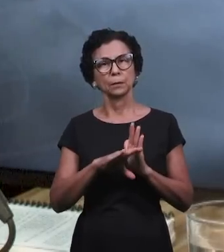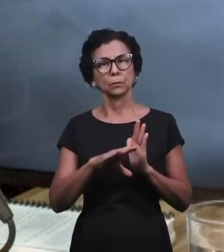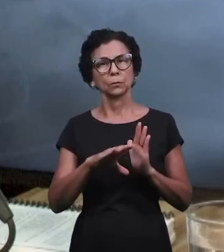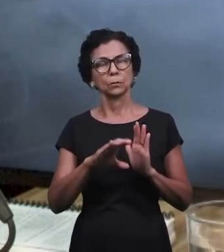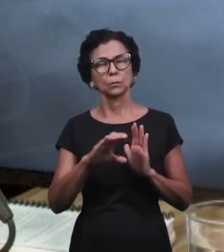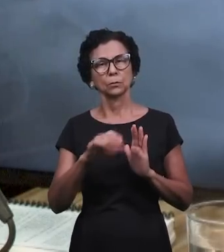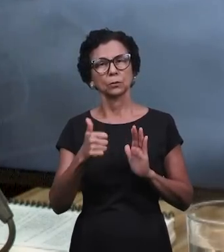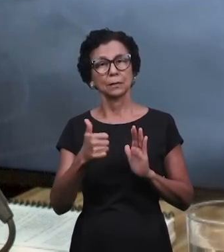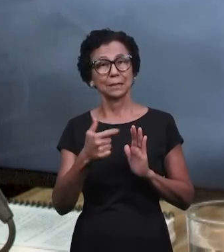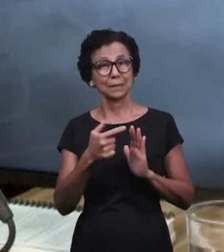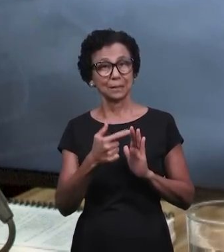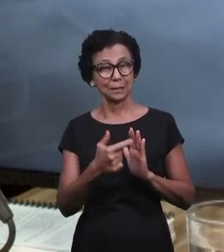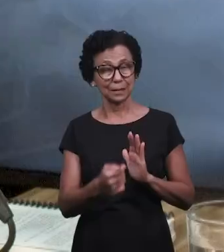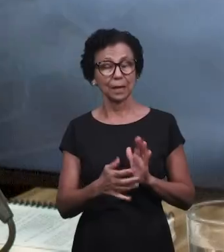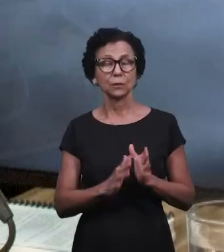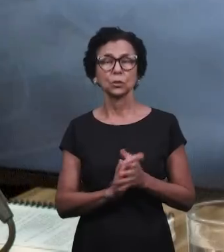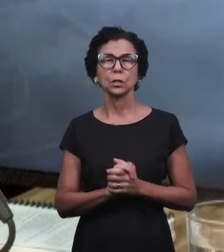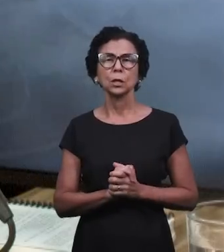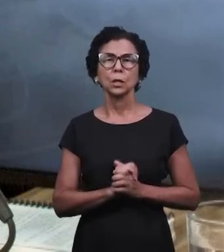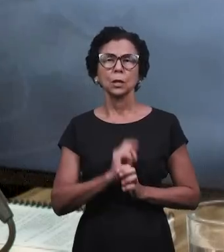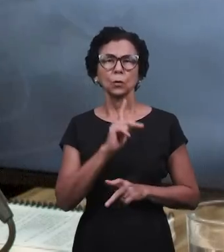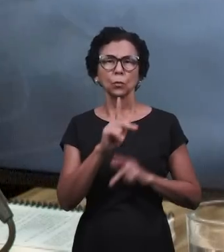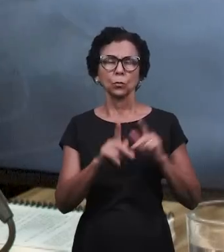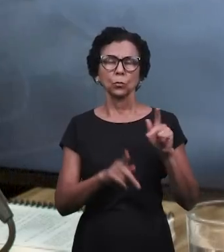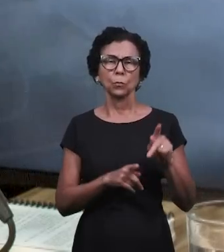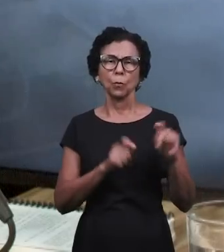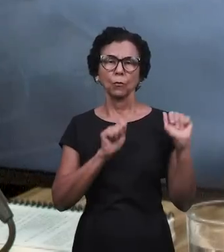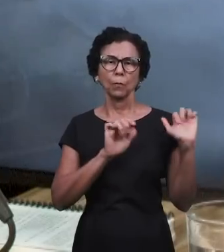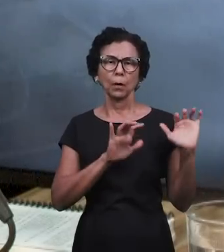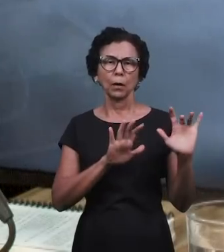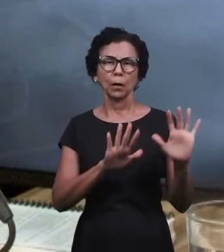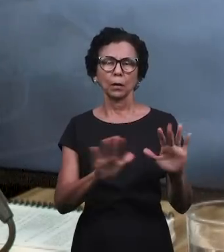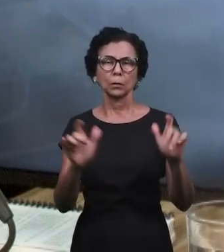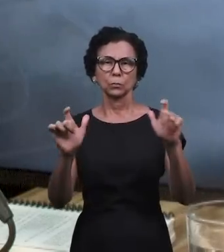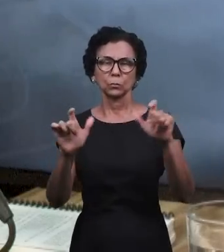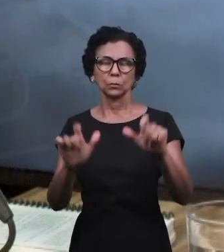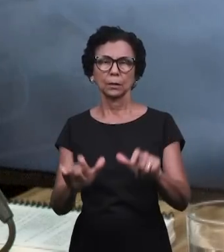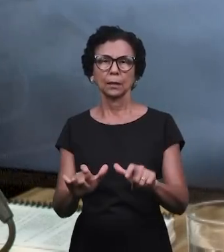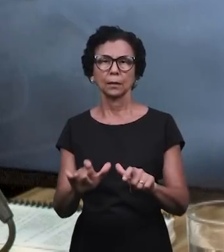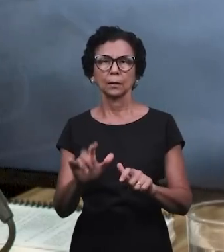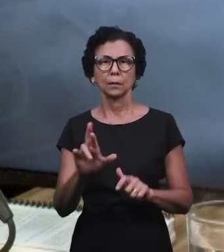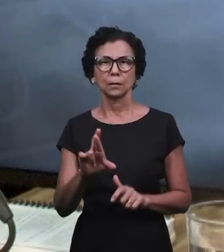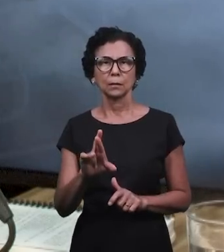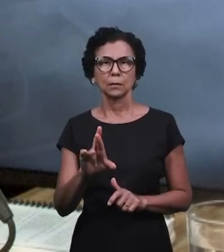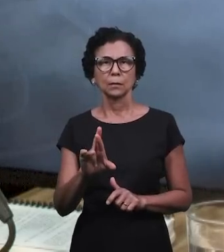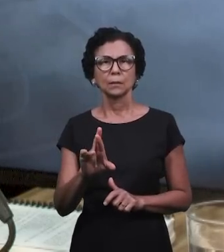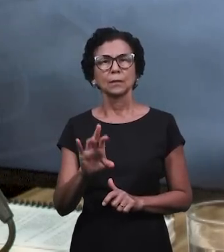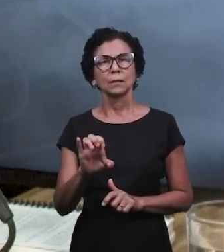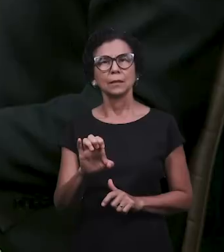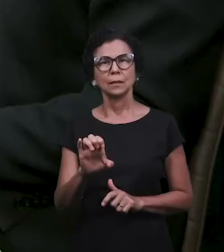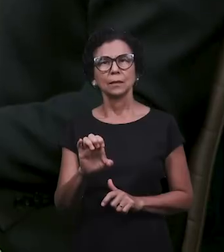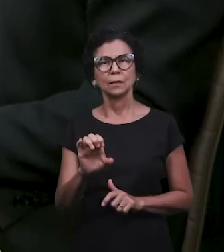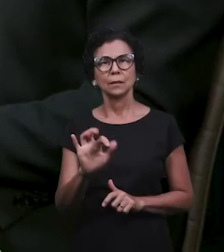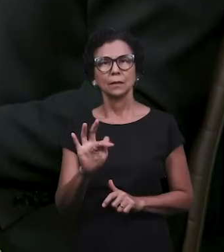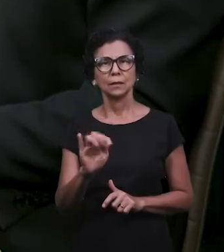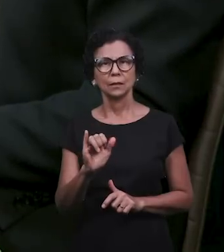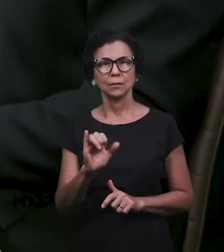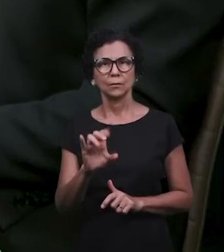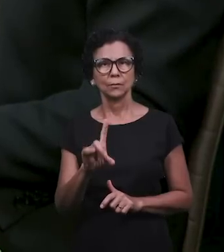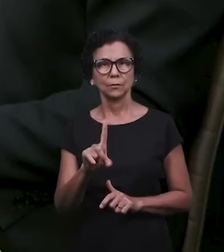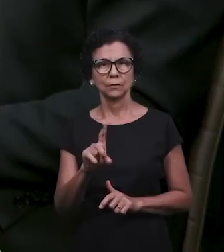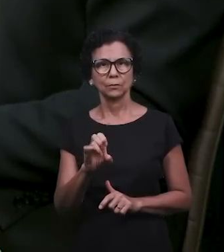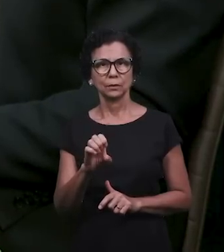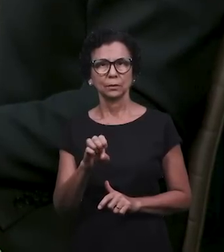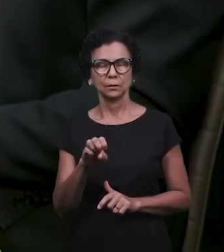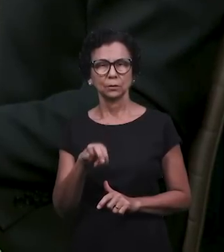povo do Senhor chega a Refidim. Eu gostaria de ler um texto, mas antes saudar os nossos pastores que estão conosco, o pastor